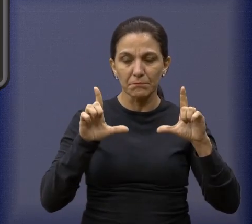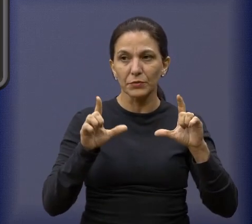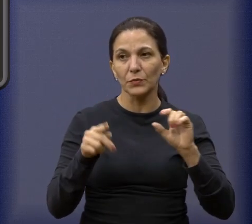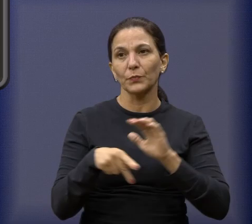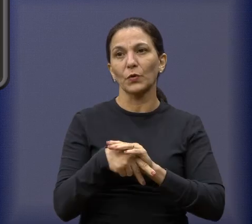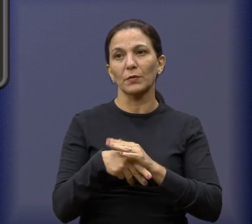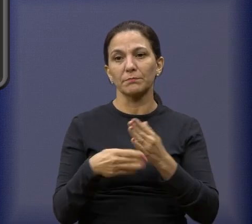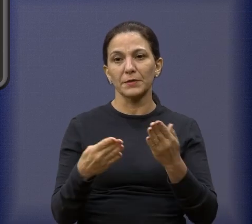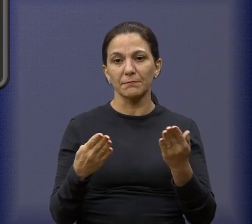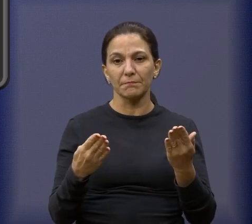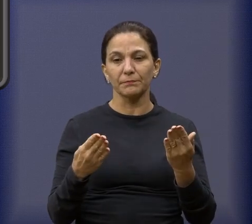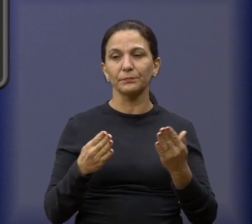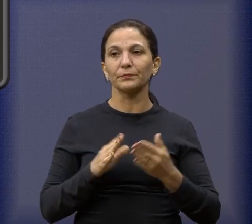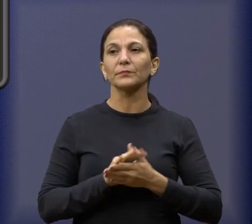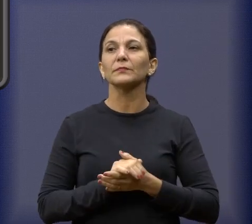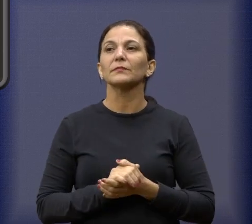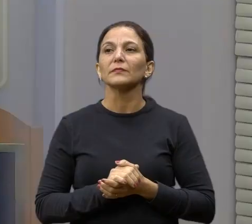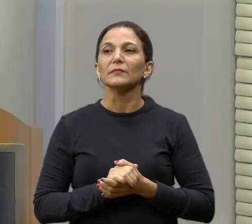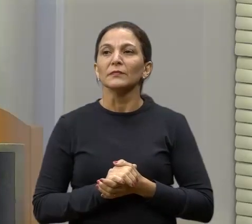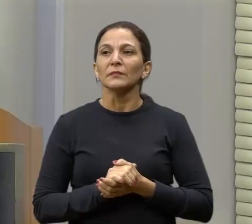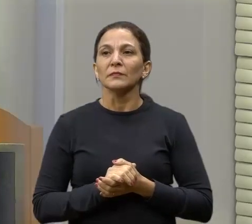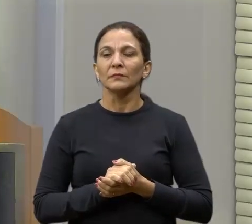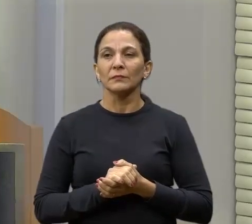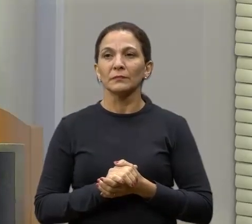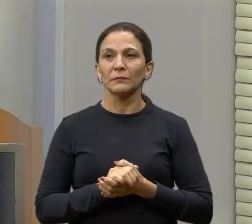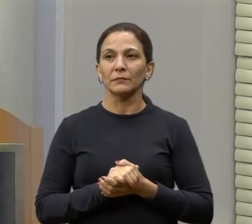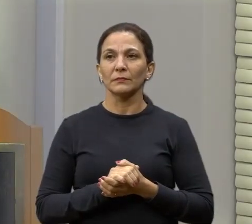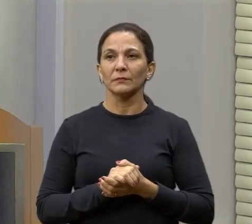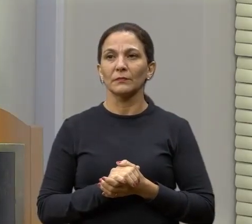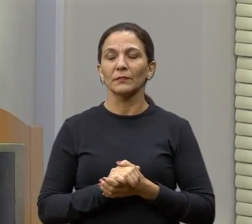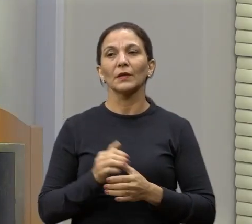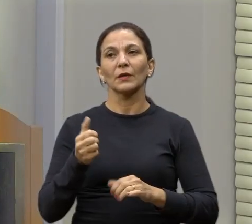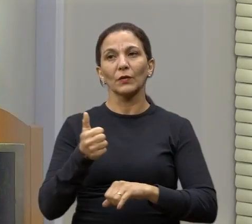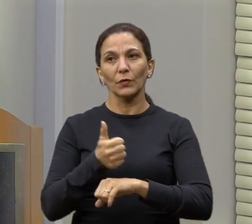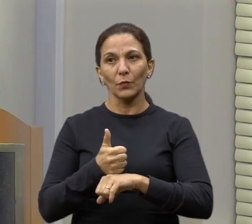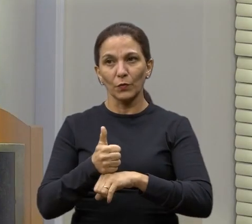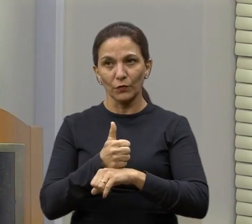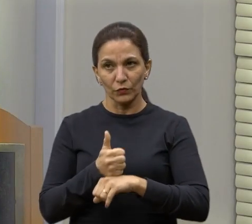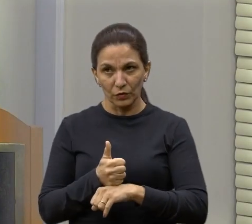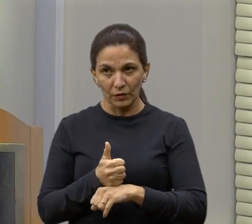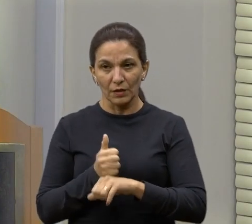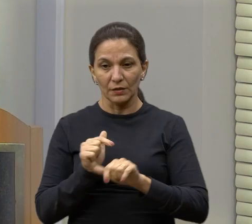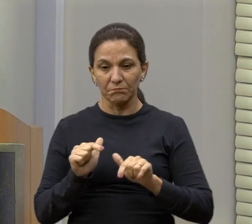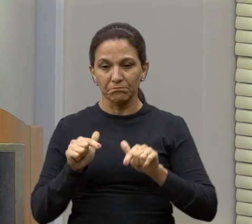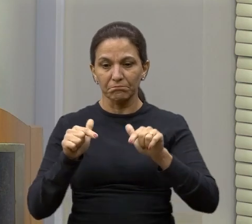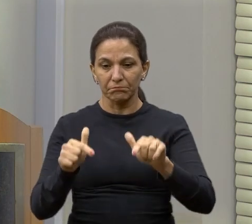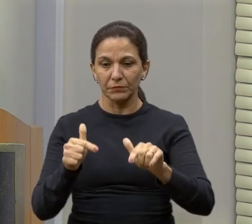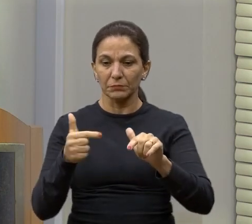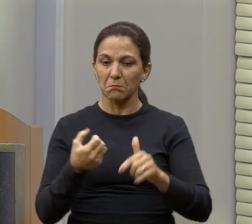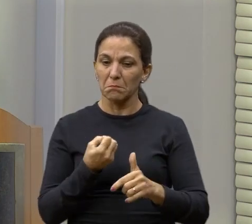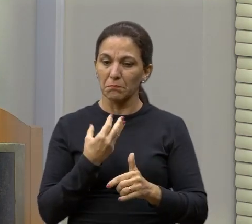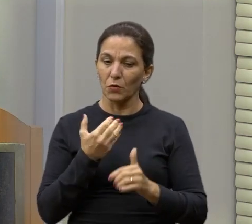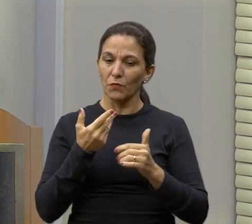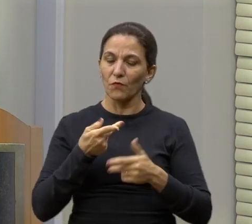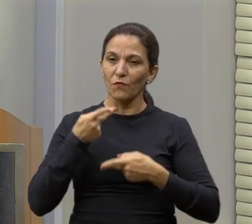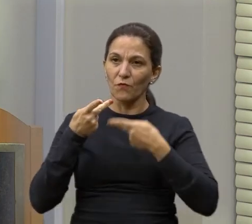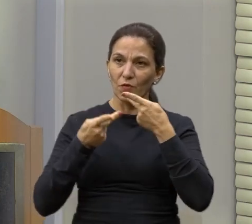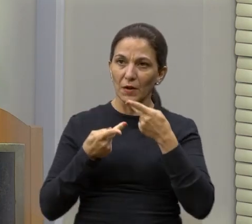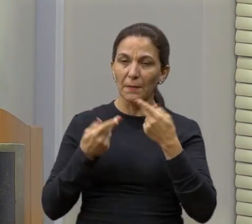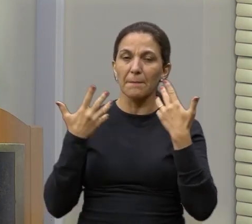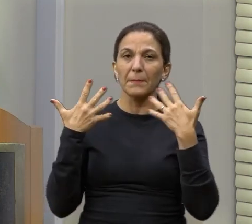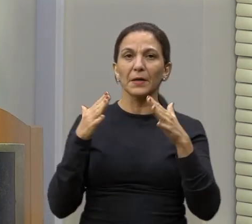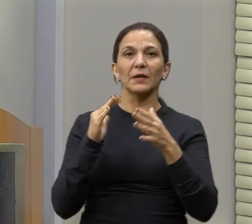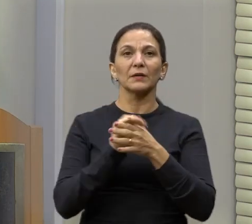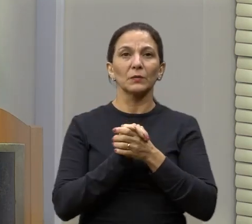demonstra o comprometimento e a competência das nossas forças de segurança. Esses profissionais são dignos dos mais efusivos elogios. Parabéns ao